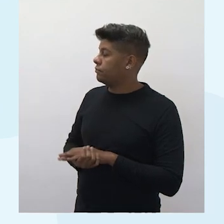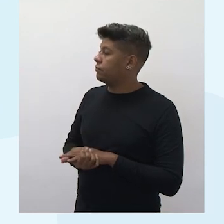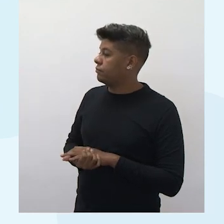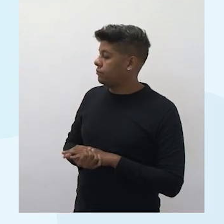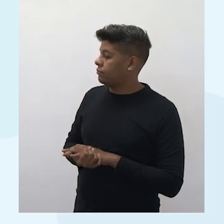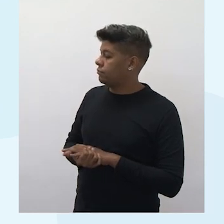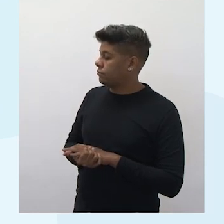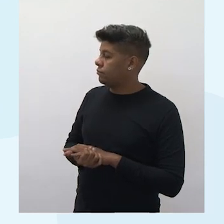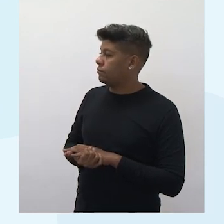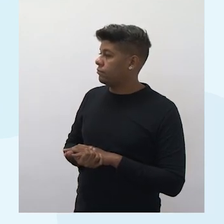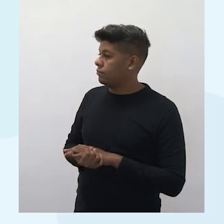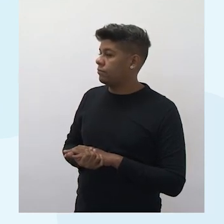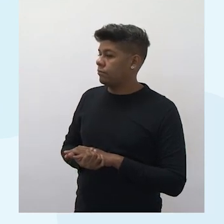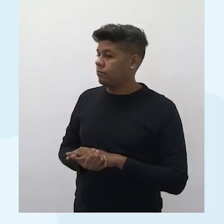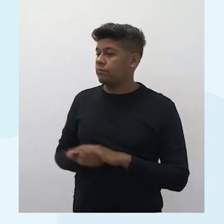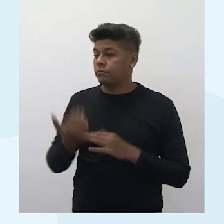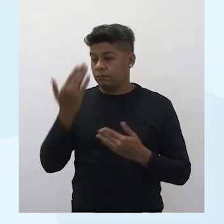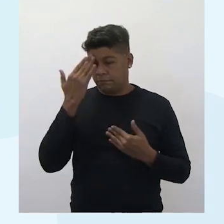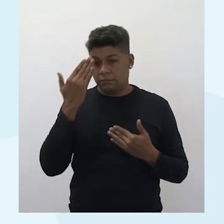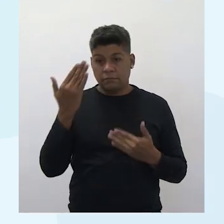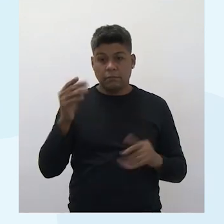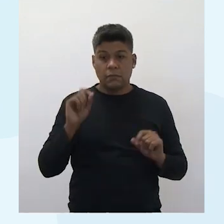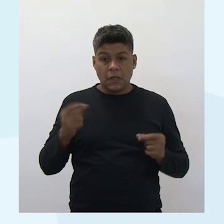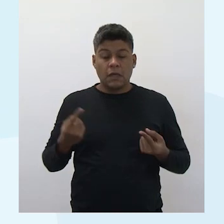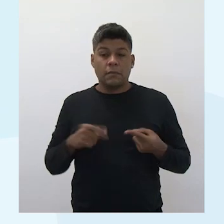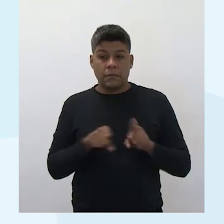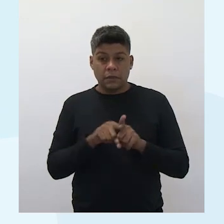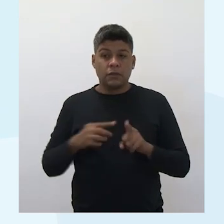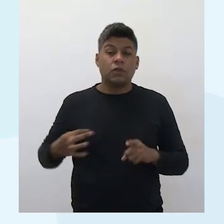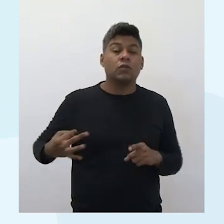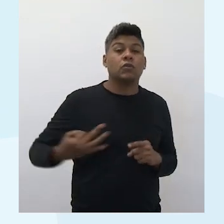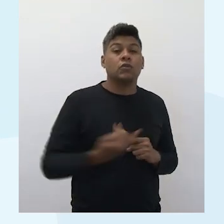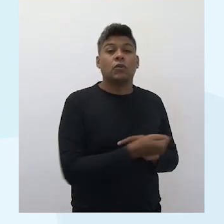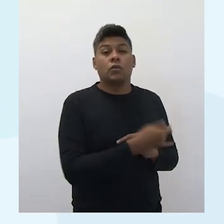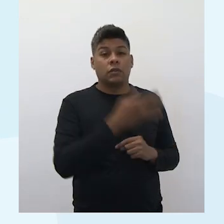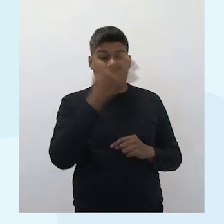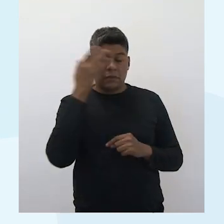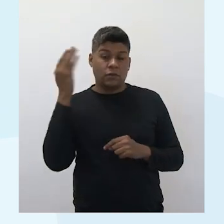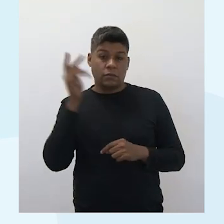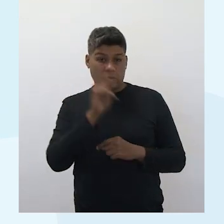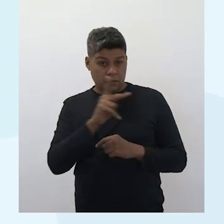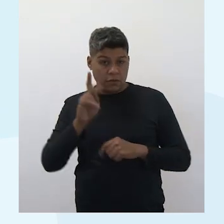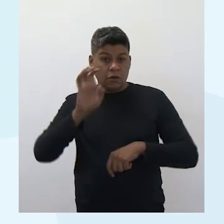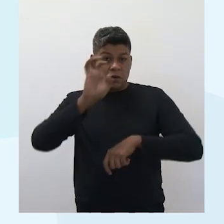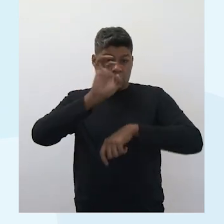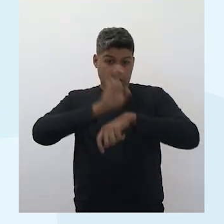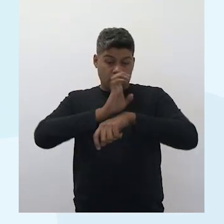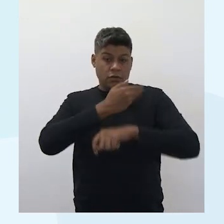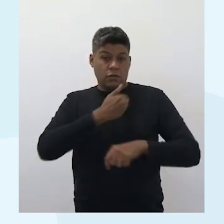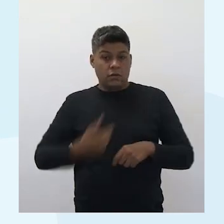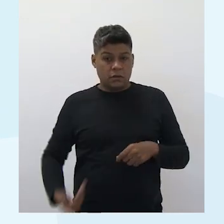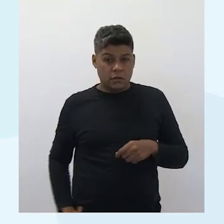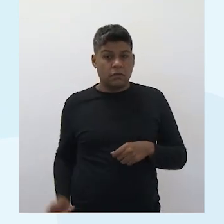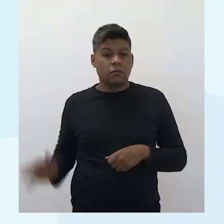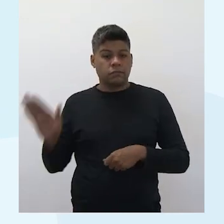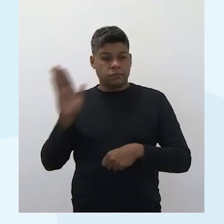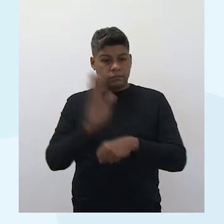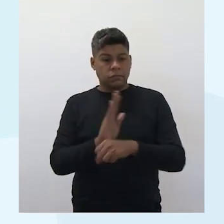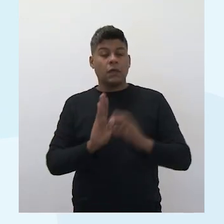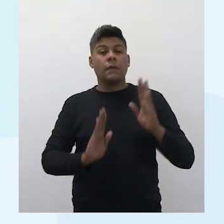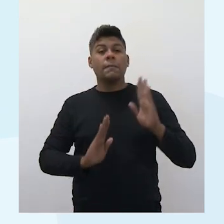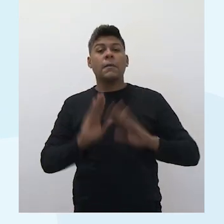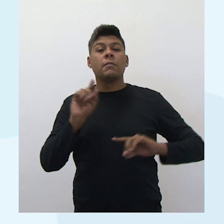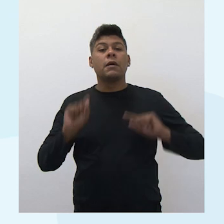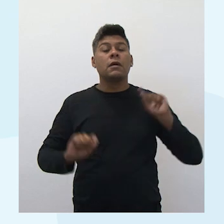Então agradecemos a parceria de todos os professores da escola estadual pela contribuição, que é o momento assim,